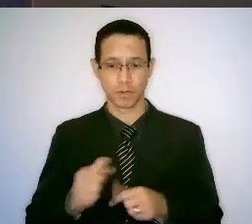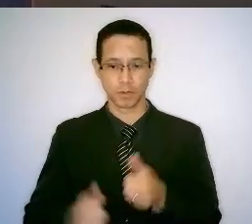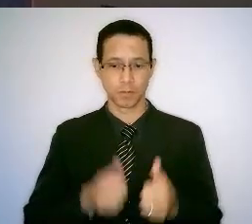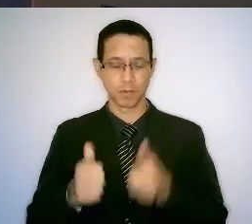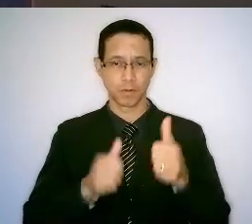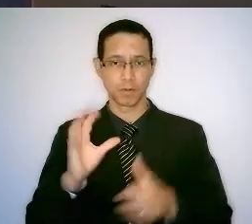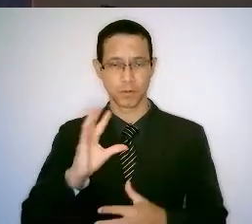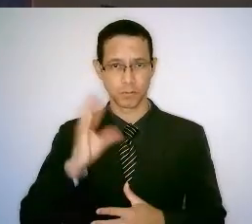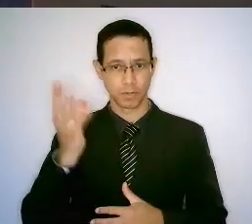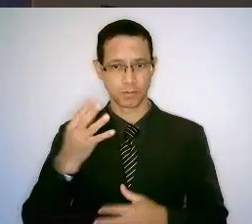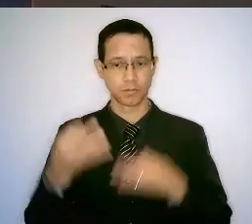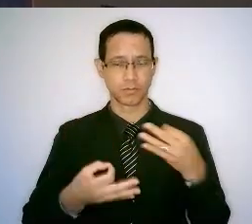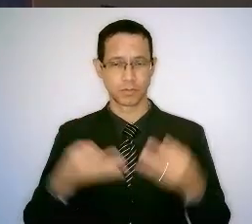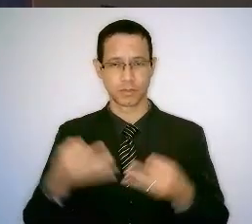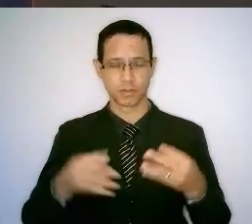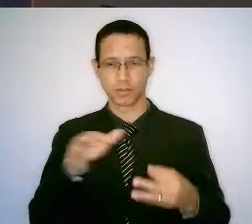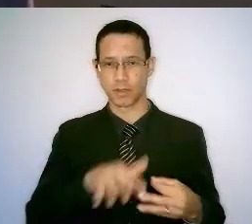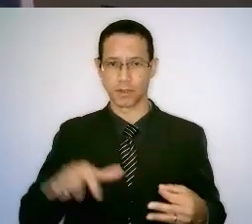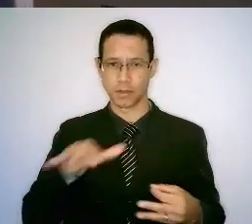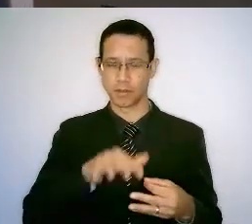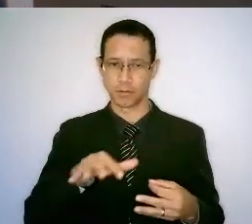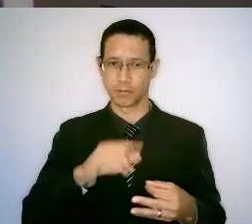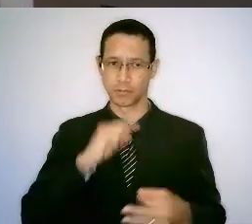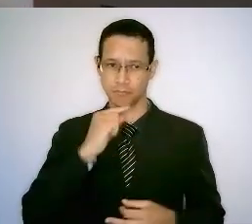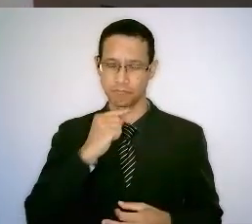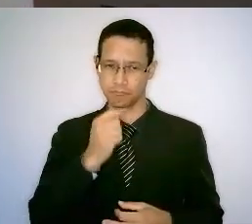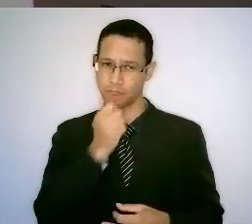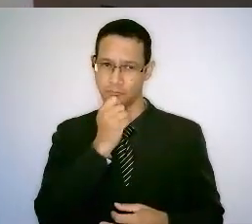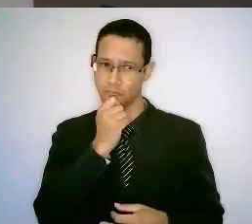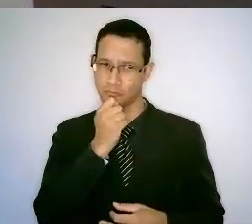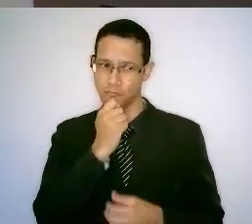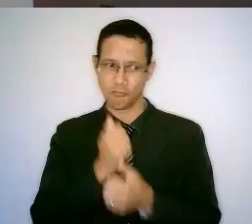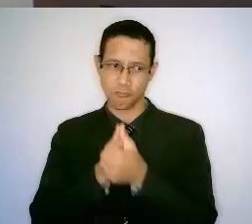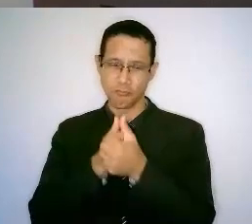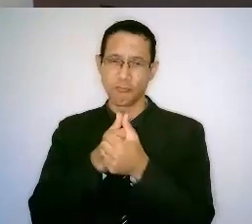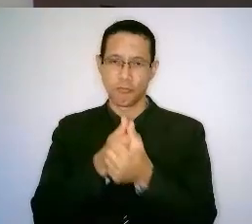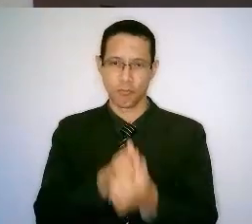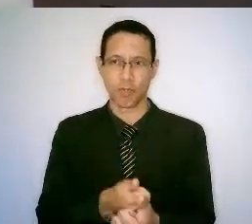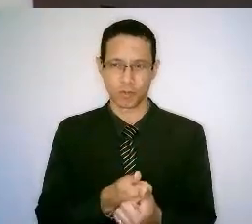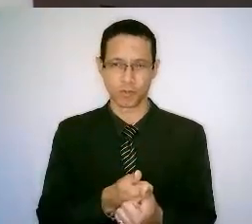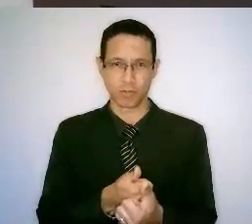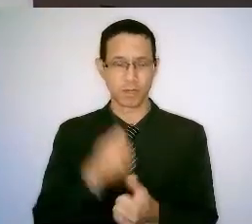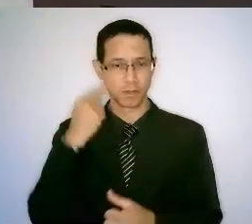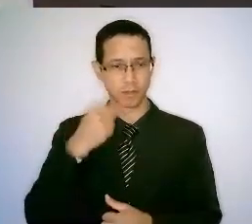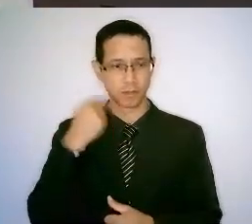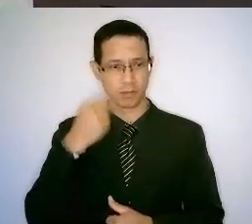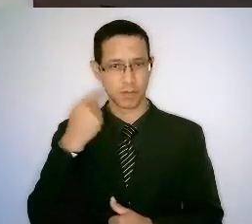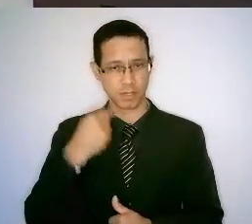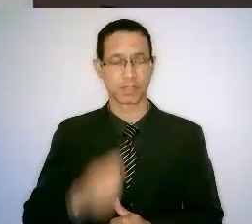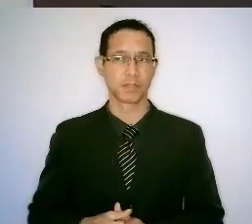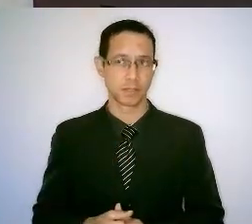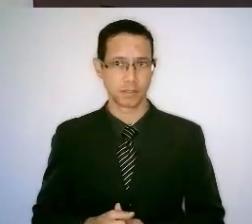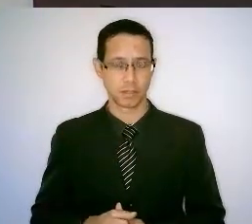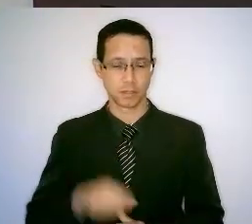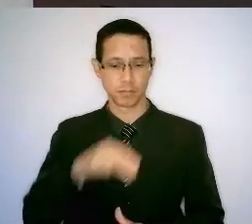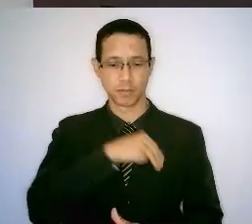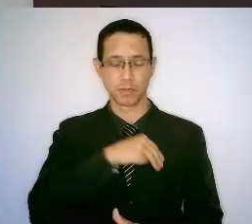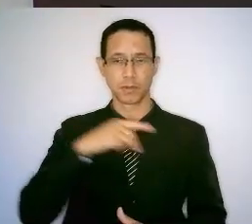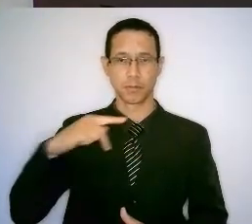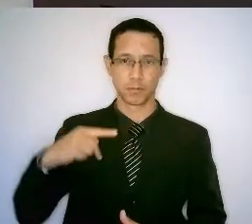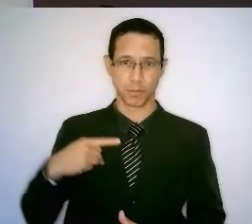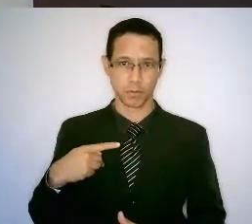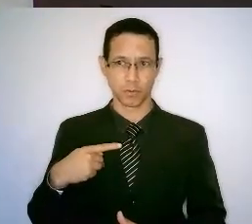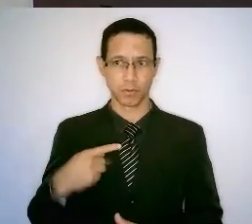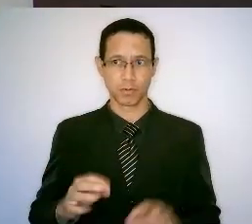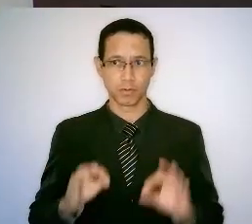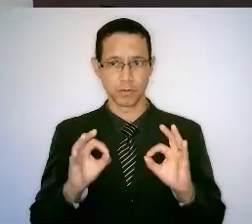do judiciário, sem que ela possa ser acompanhada no âmbito da advocacia, no âmbito do Ministério Público, ela realmente